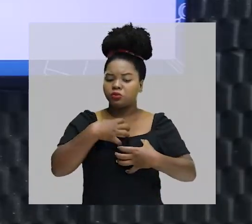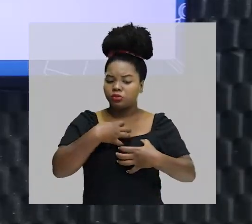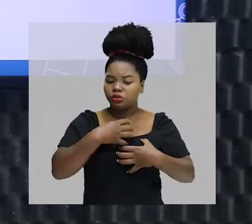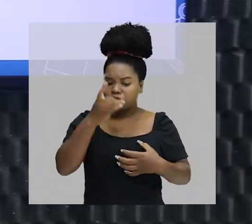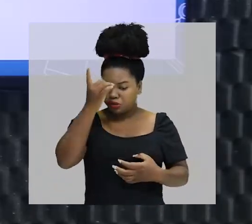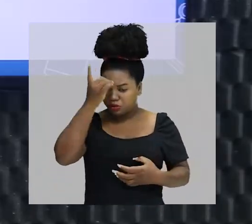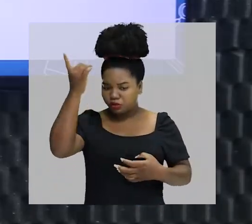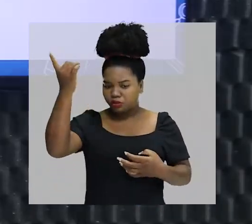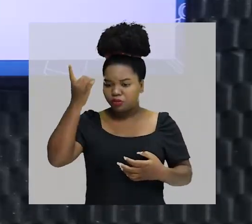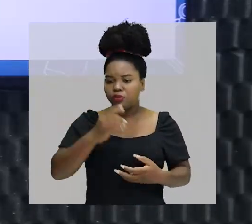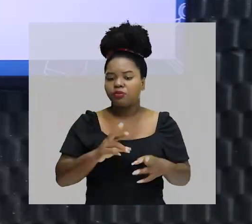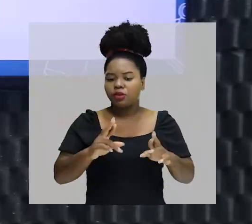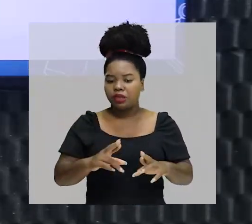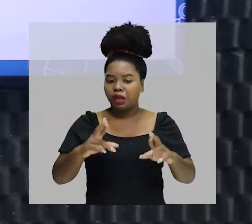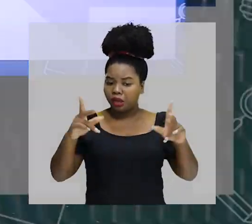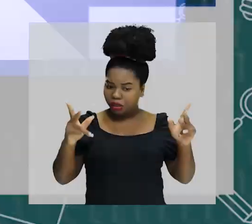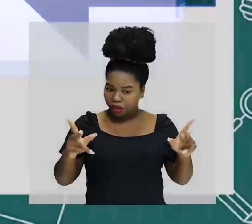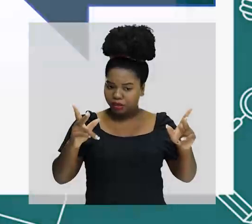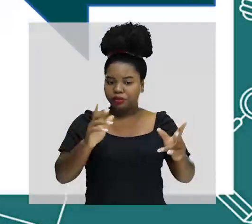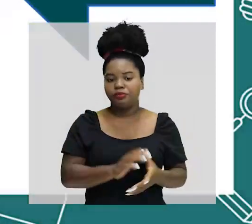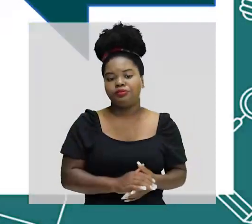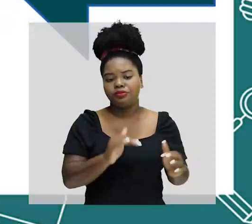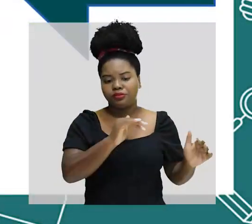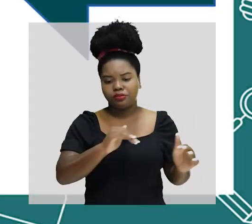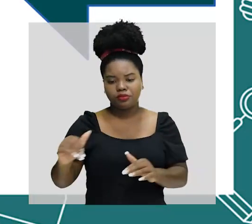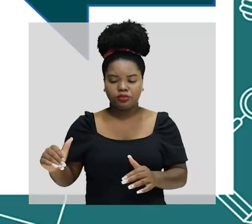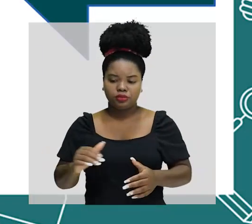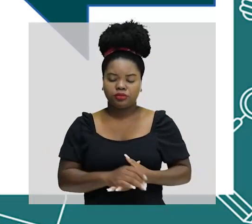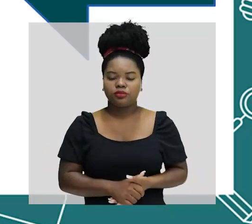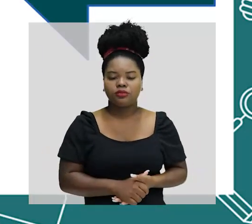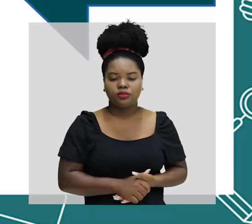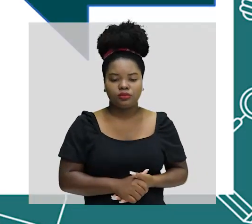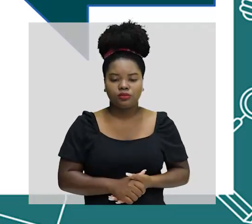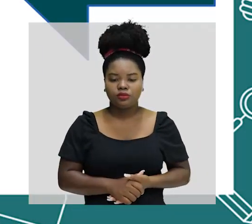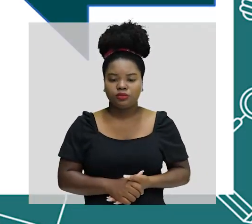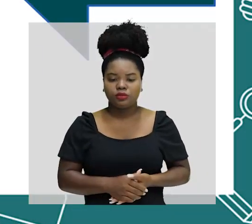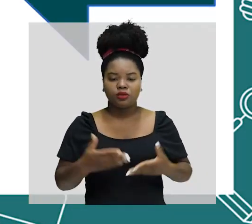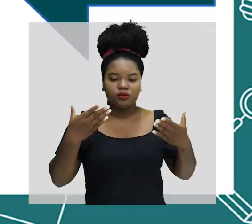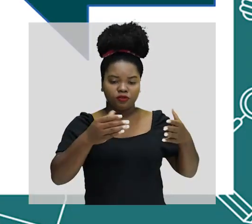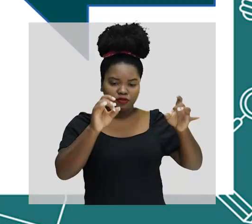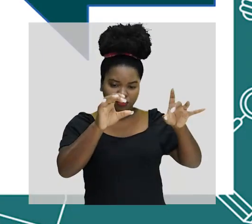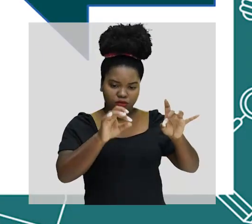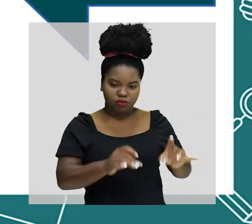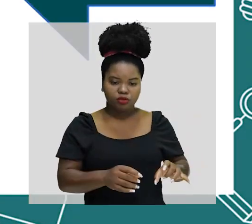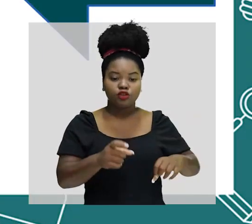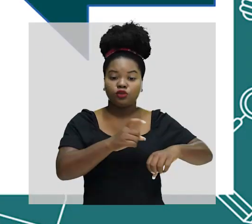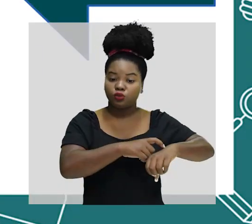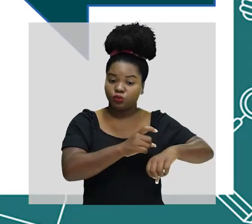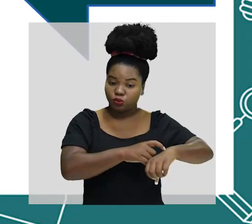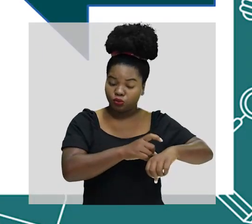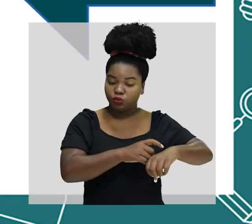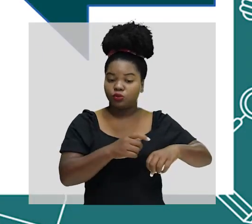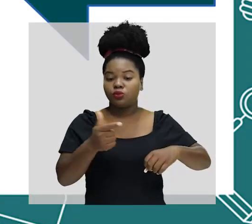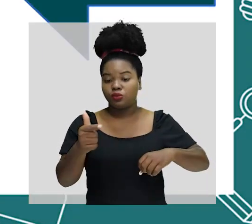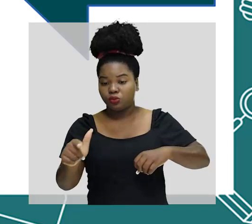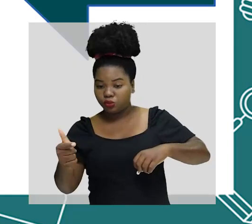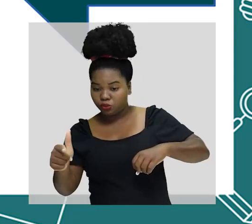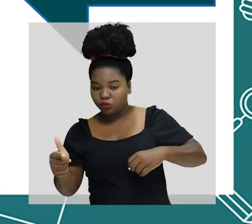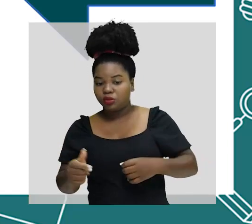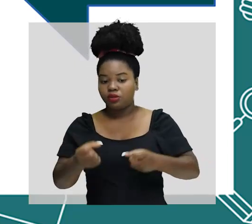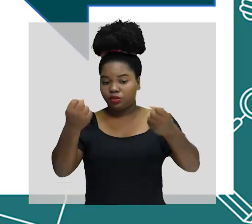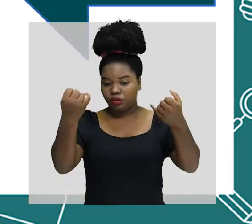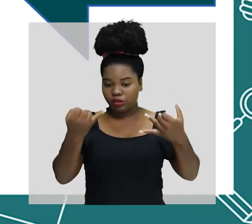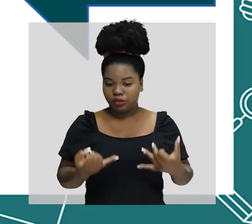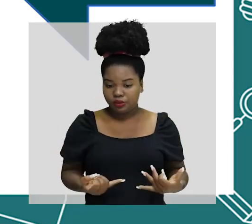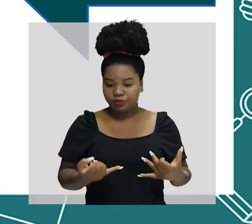uma ideia diferente. Começando a falar especificamente dos tempos contínuos, nós vamos falar de